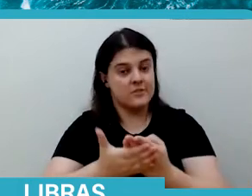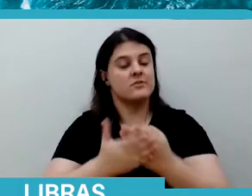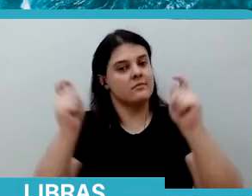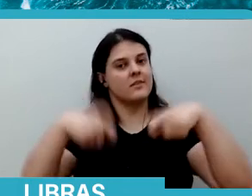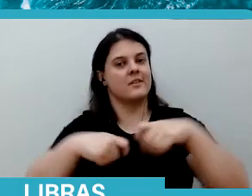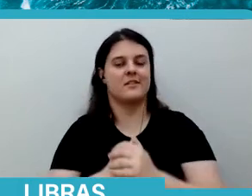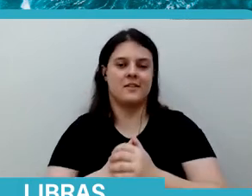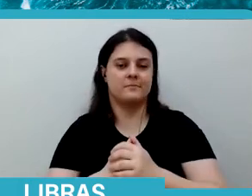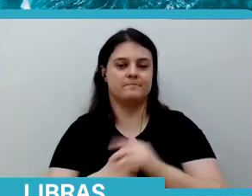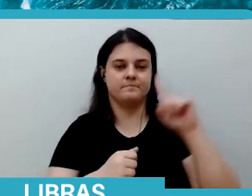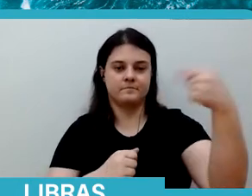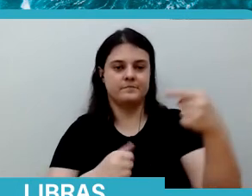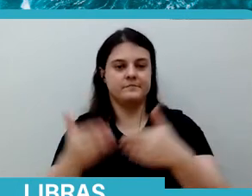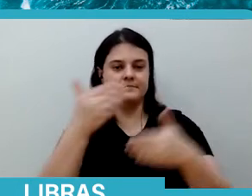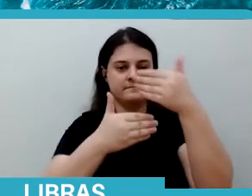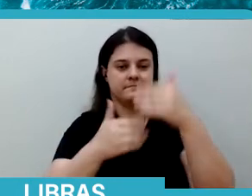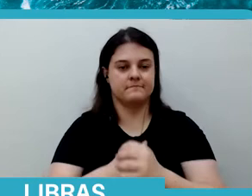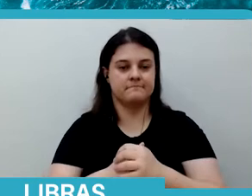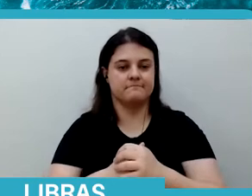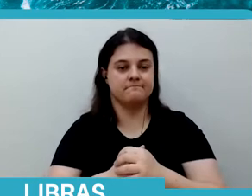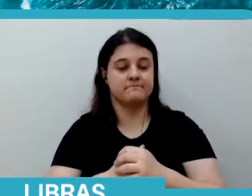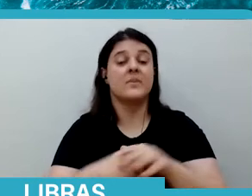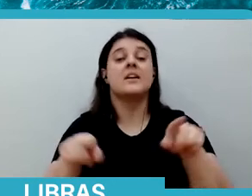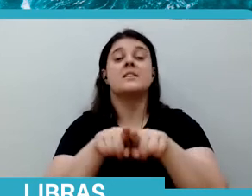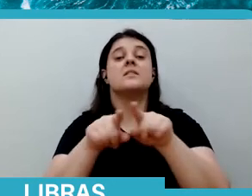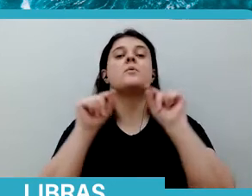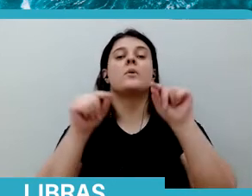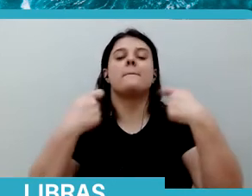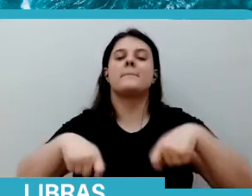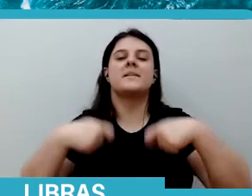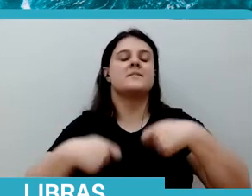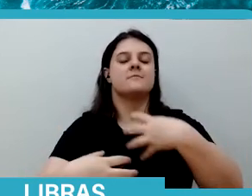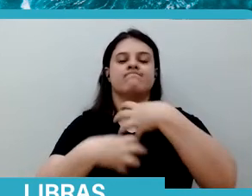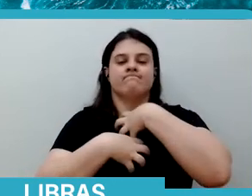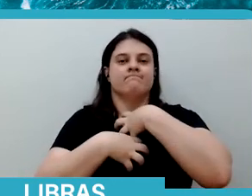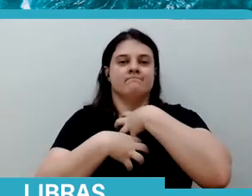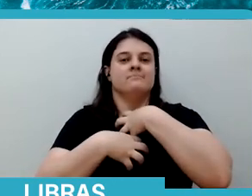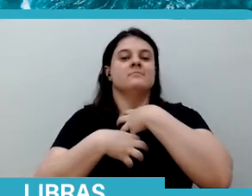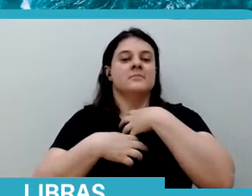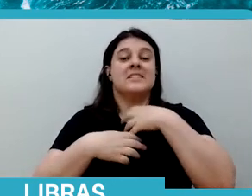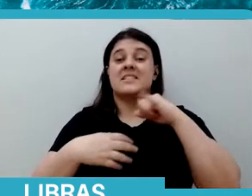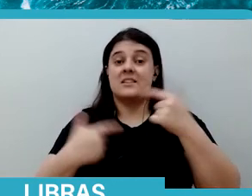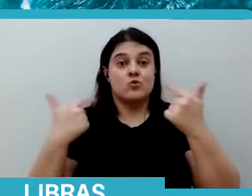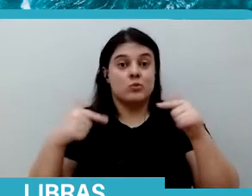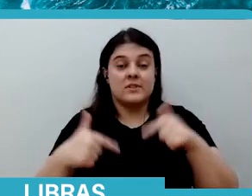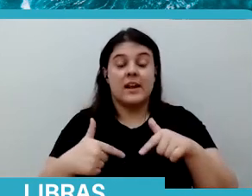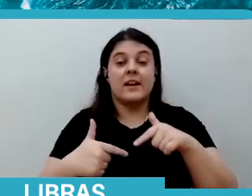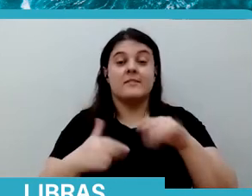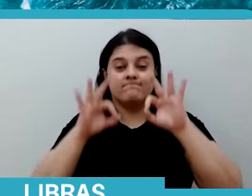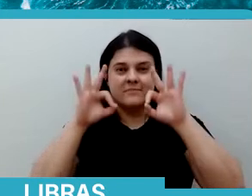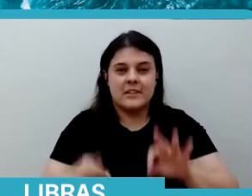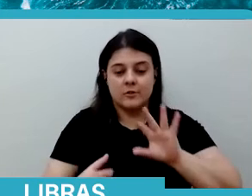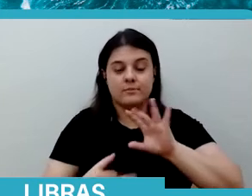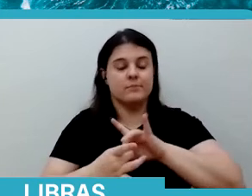nela pode passar por favor e tudo isso precisa ser feito com alma porque se não tiver alma envolvida